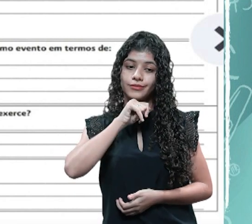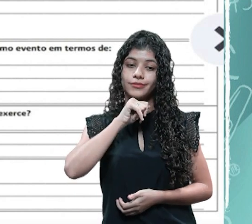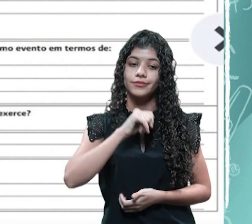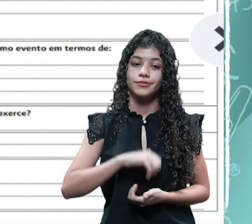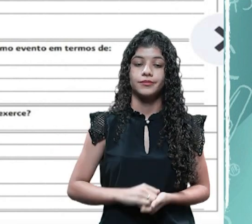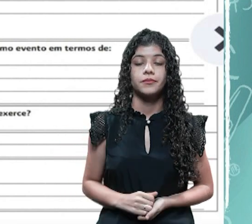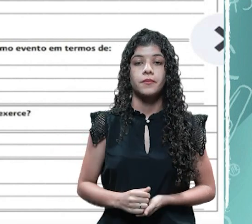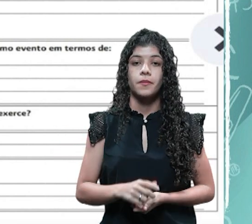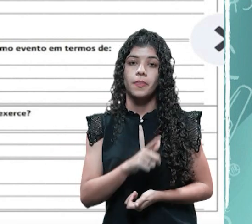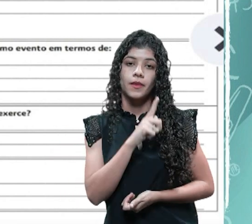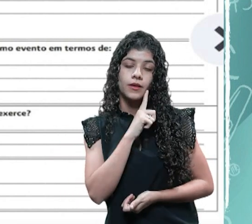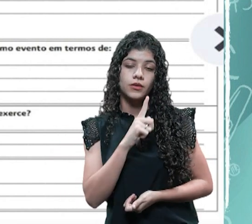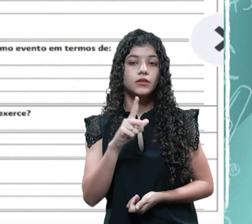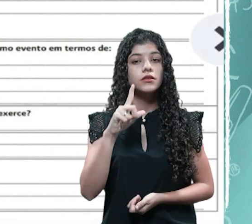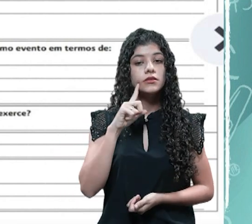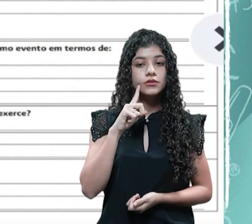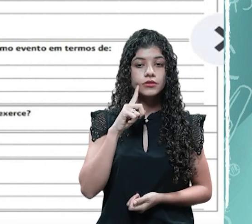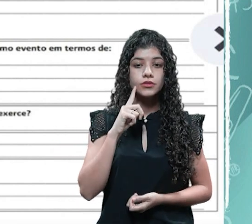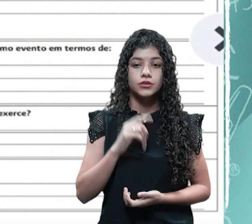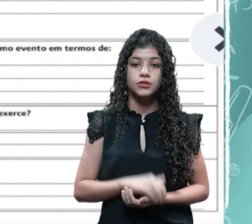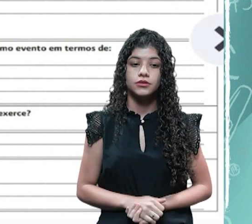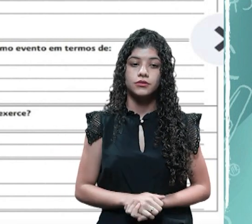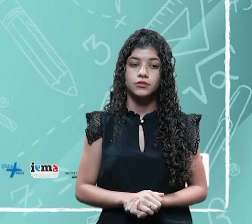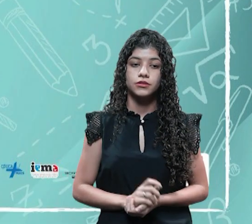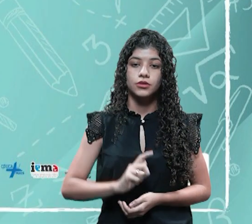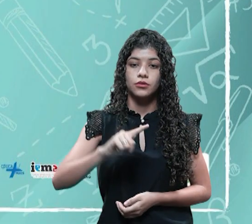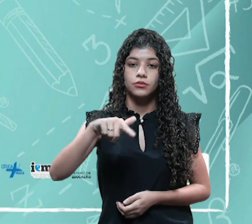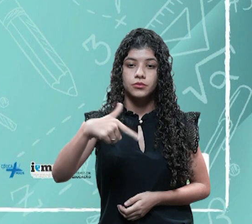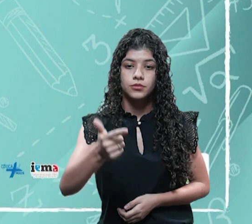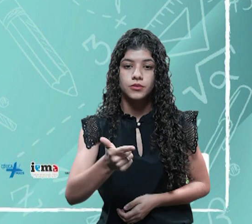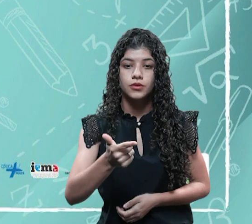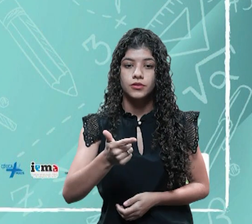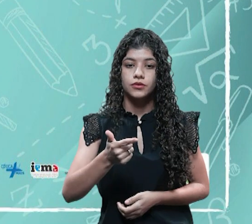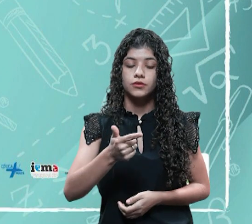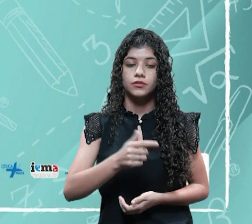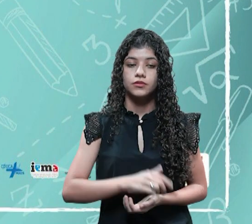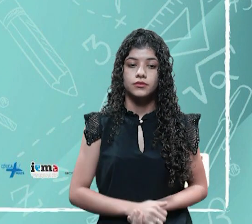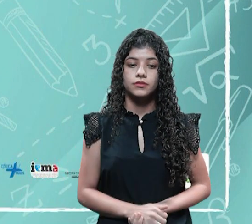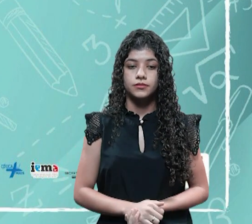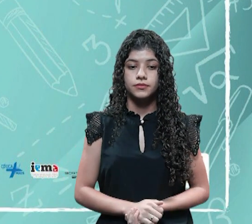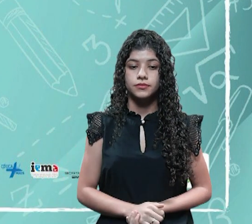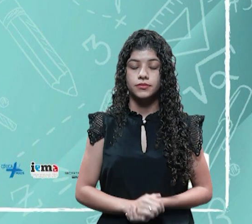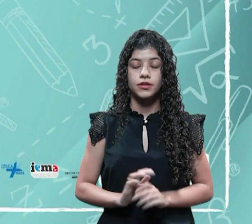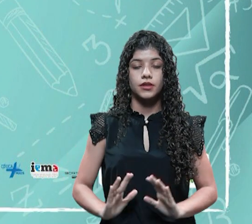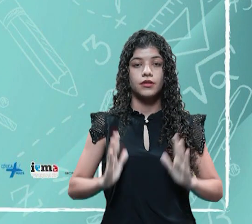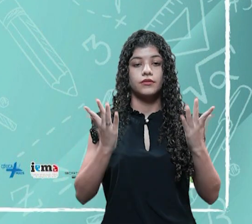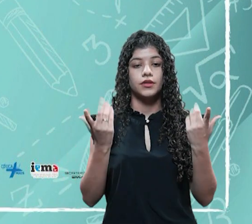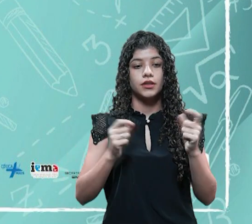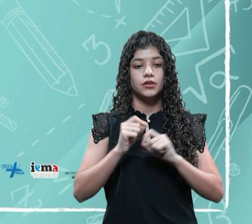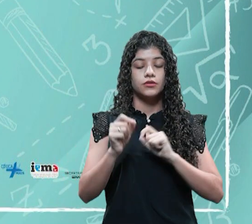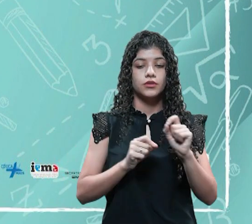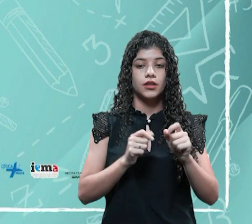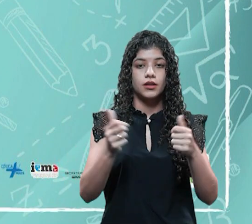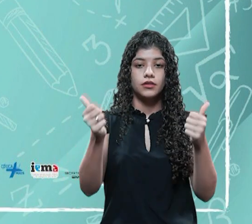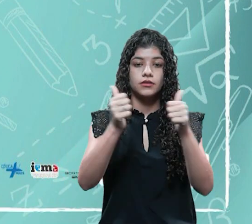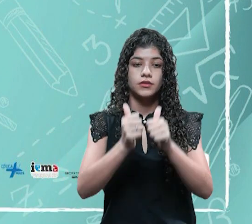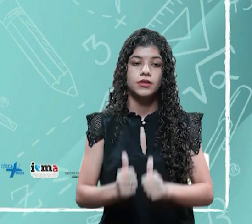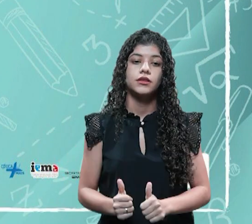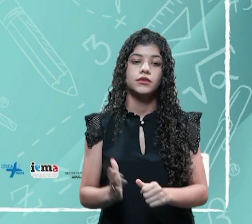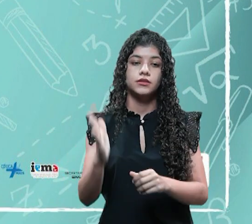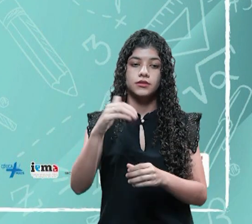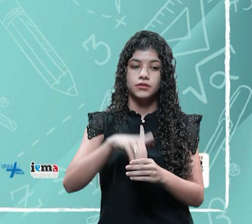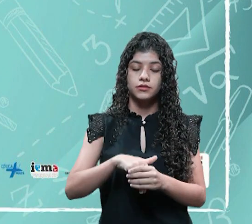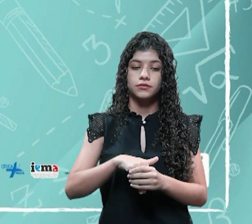ruim, coffee break, entre outros, né? E o pós-evento, né? Que a avaliação faz parte